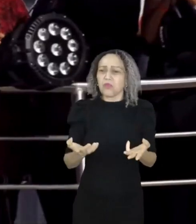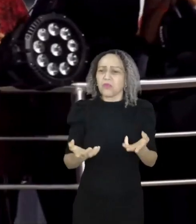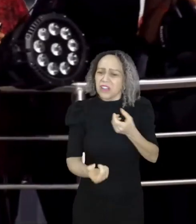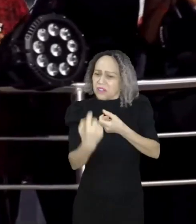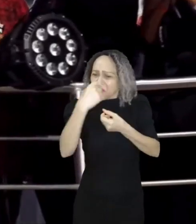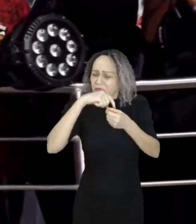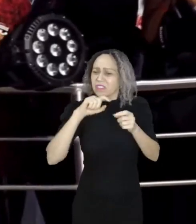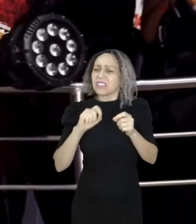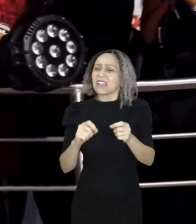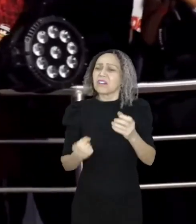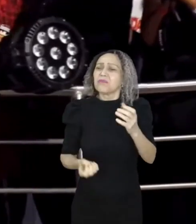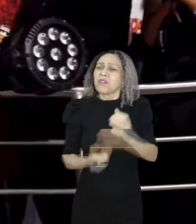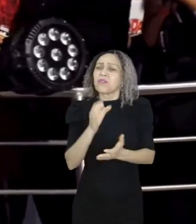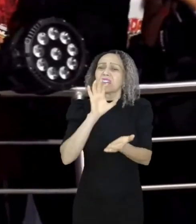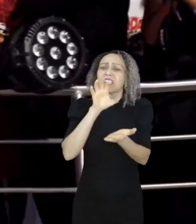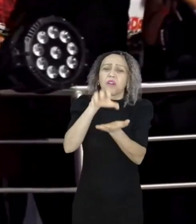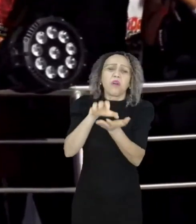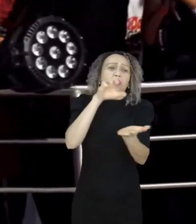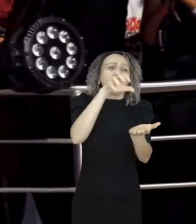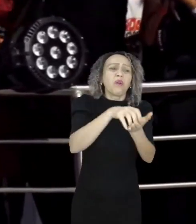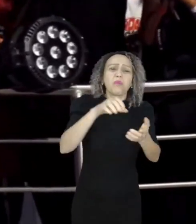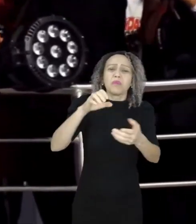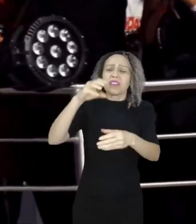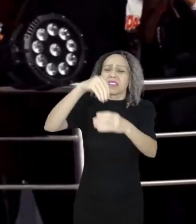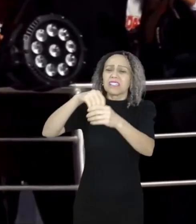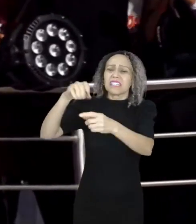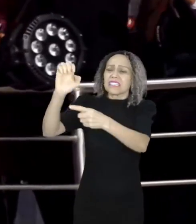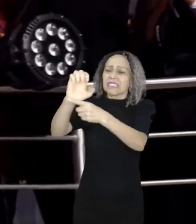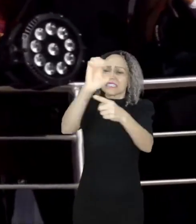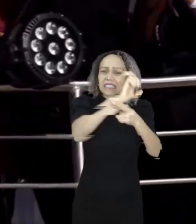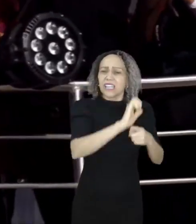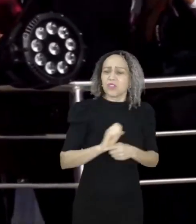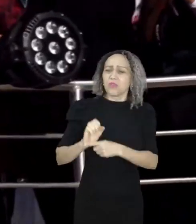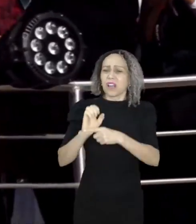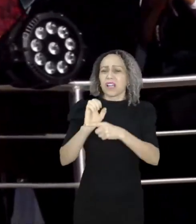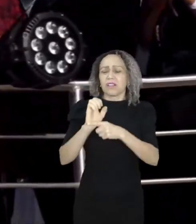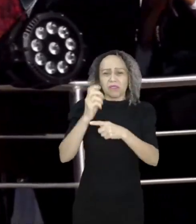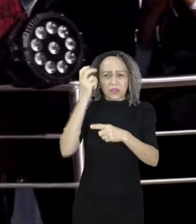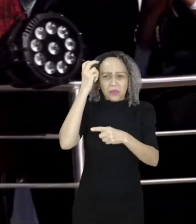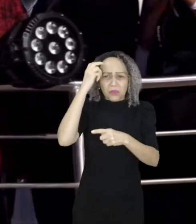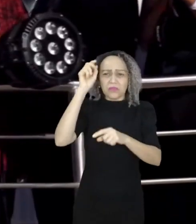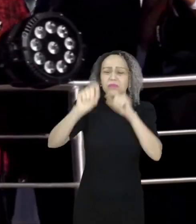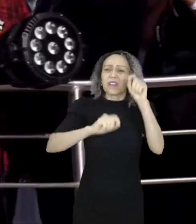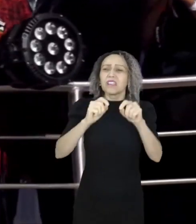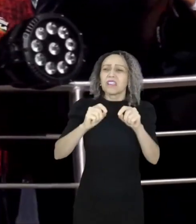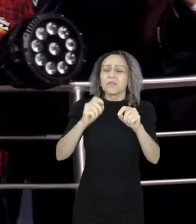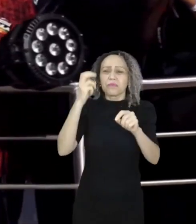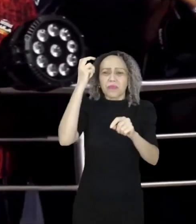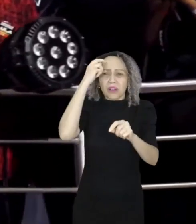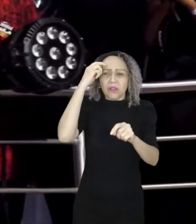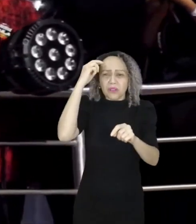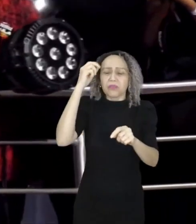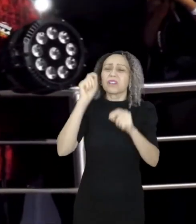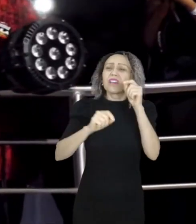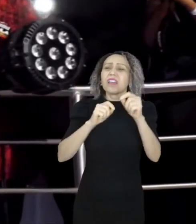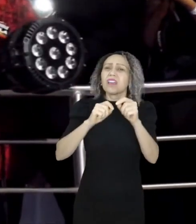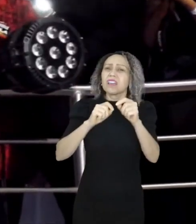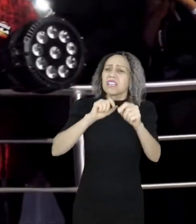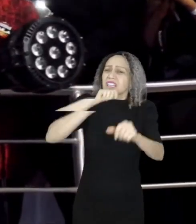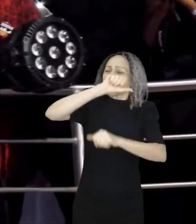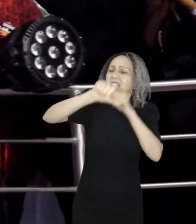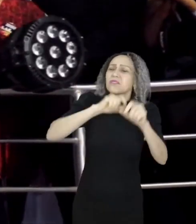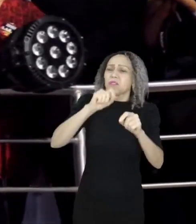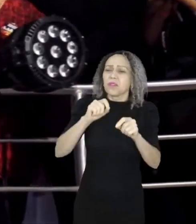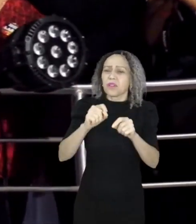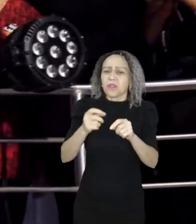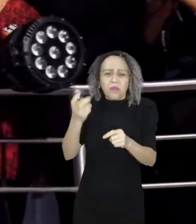criar comitês estaduais de cultura, para que a cultura se transforme numa coisa